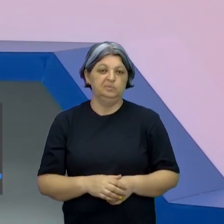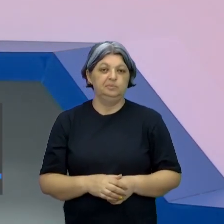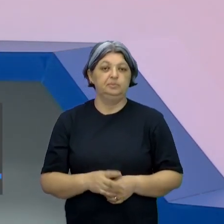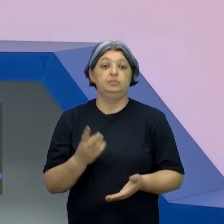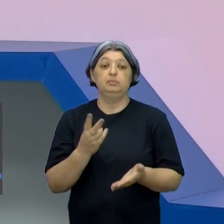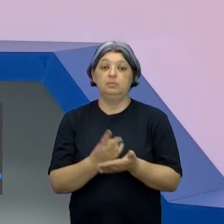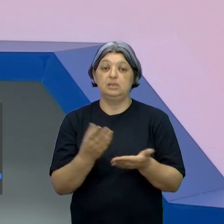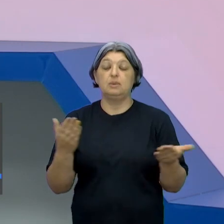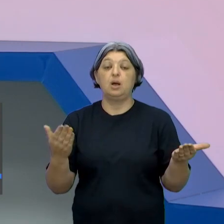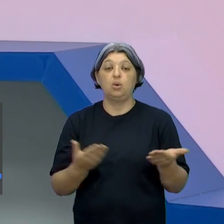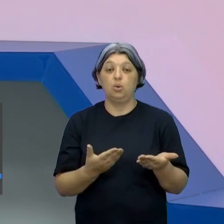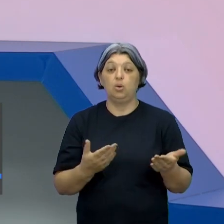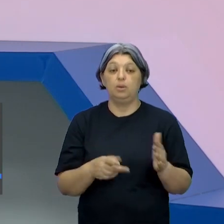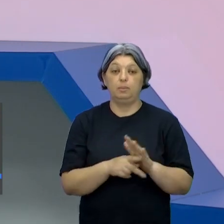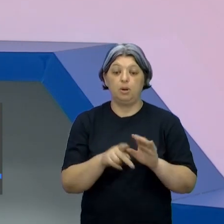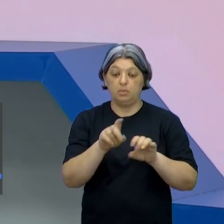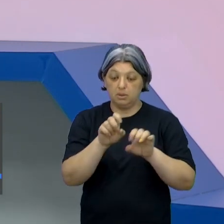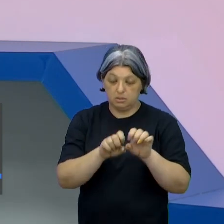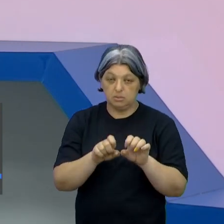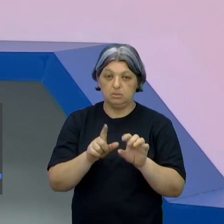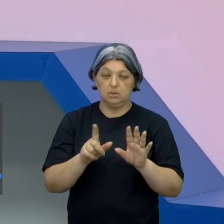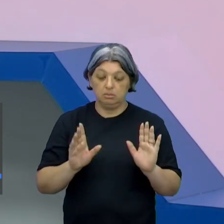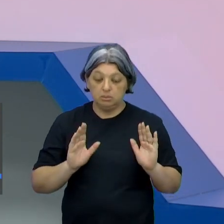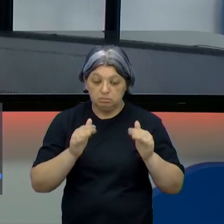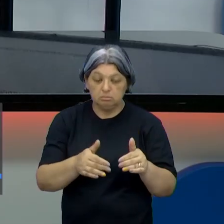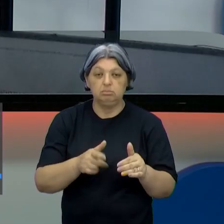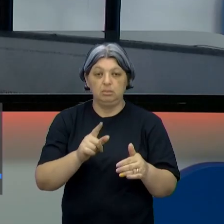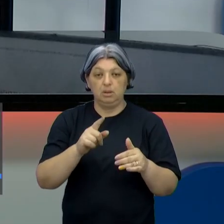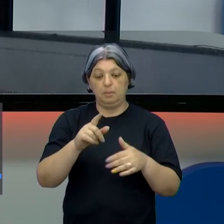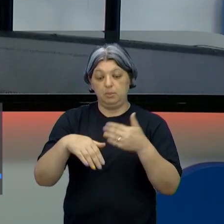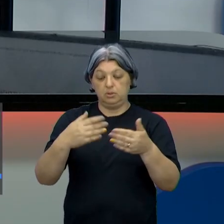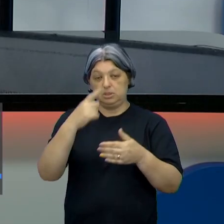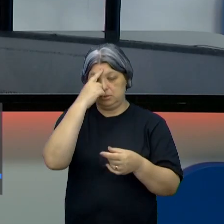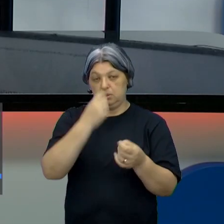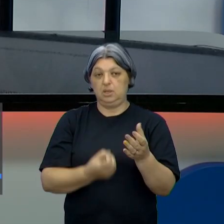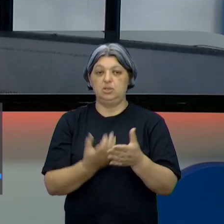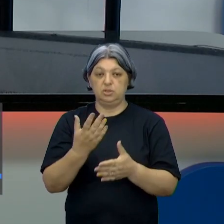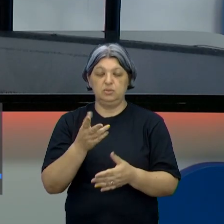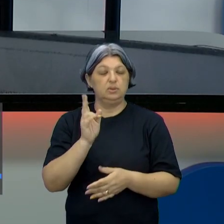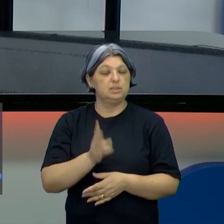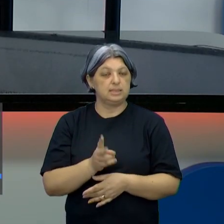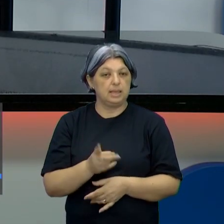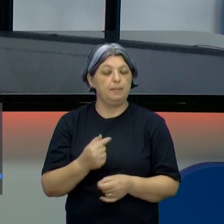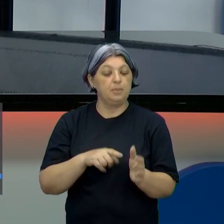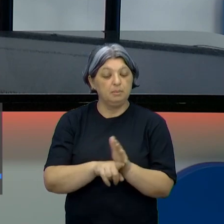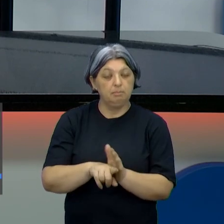eixo estruturante do momento seja o processo criativo, porque nós estamos sempre em questão